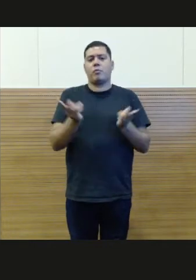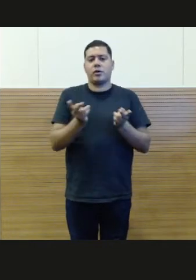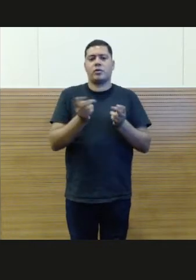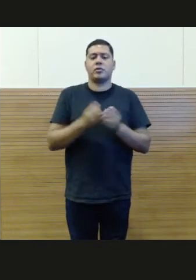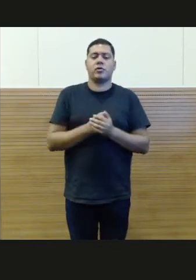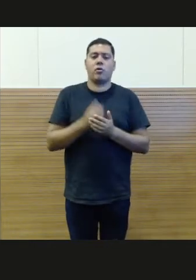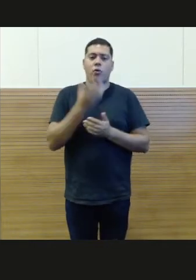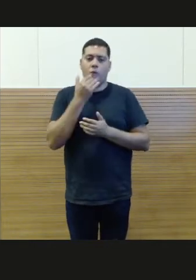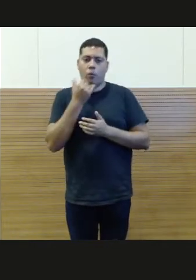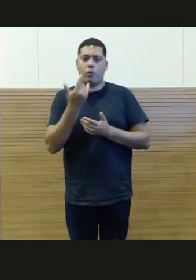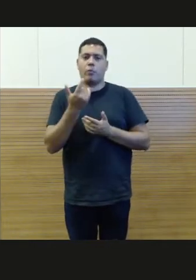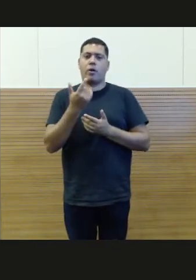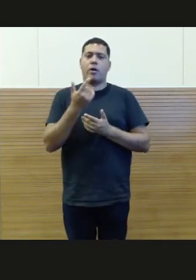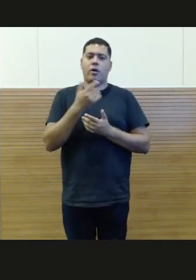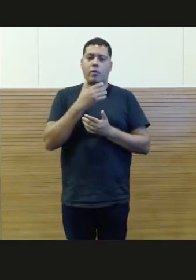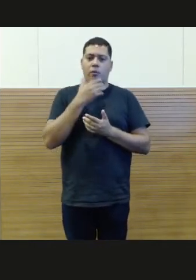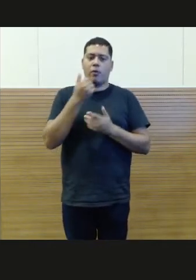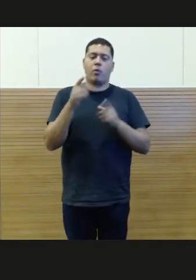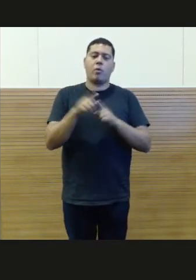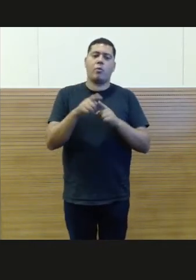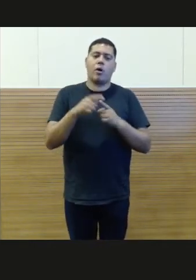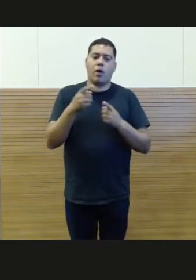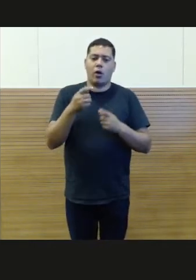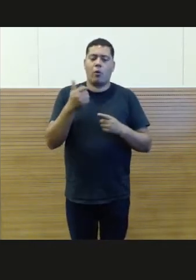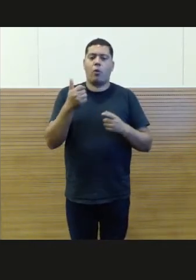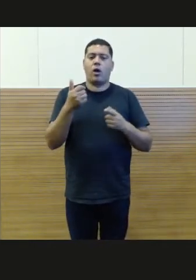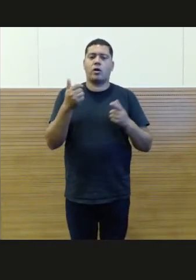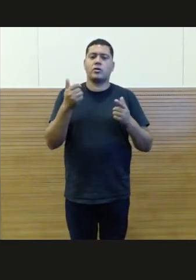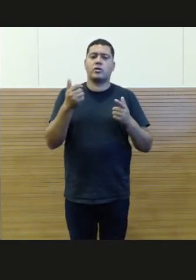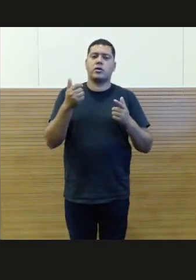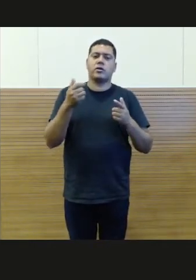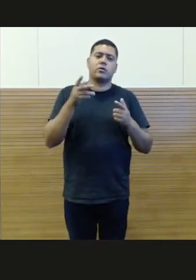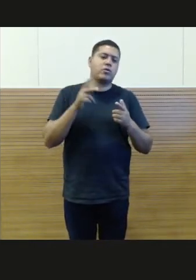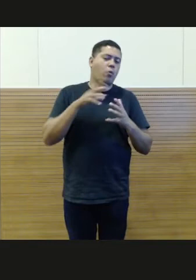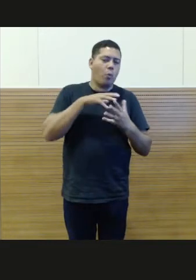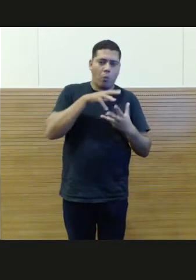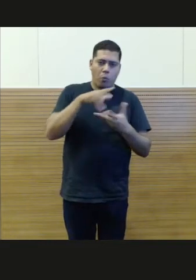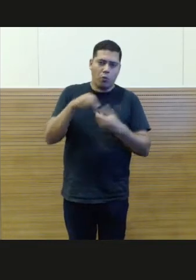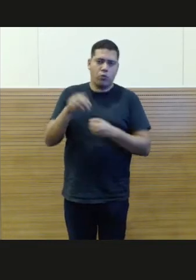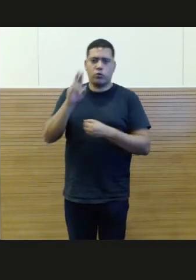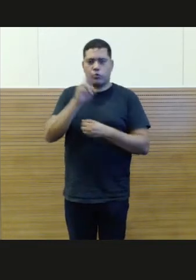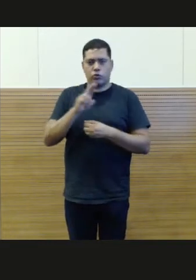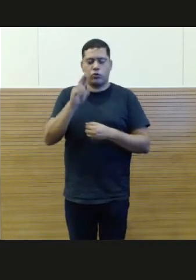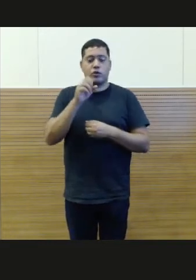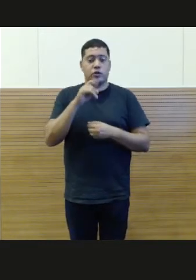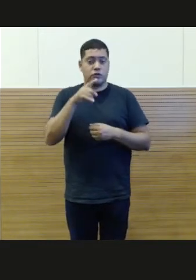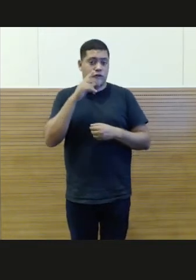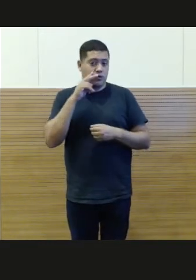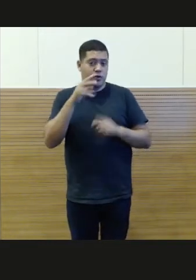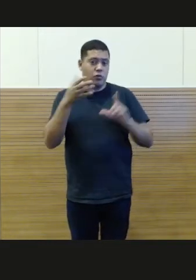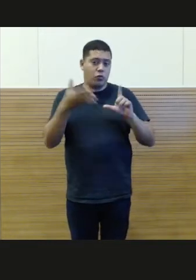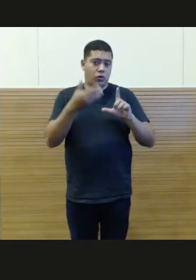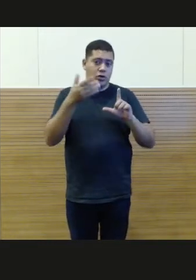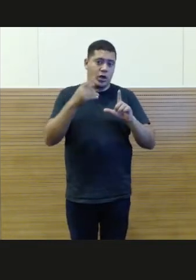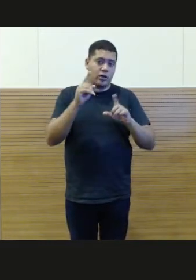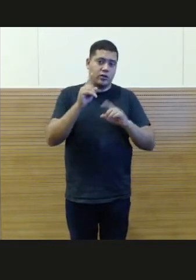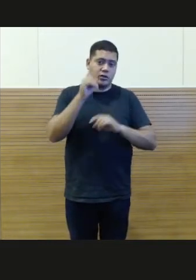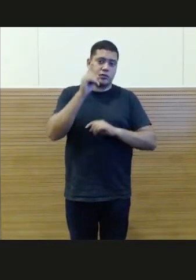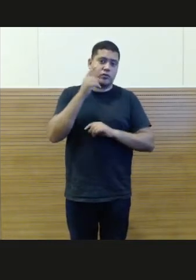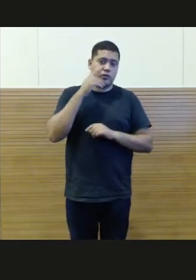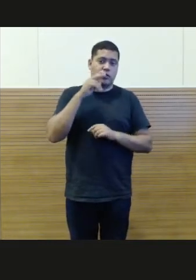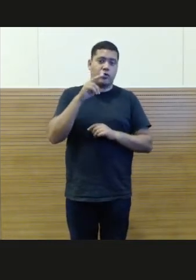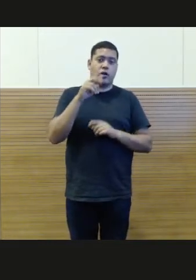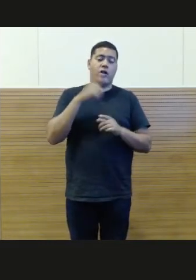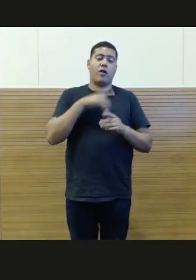Beliscar é mais prevalente, é quase universal agora, né? E se você ver no slide acima, você vai ver que uma palavra